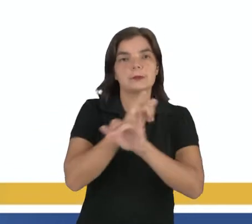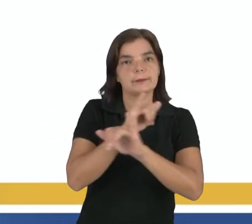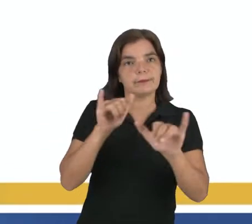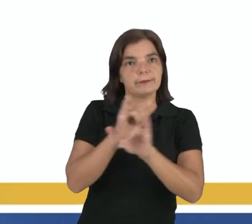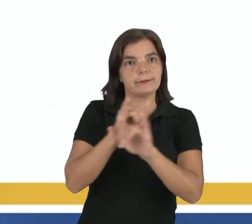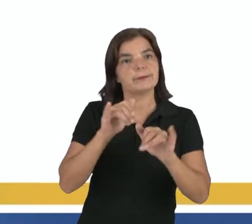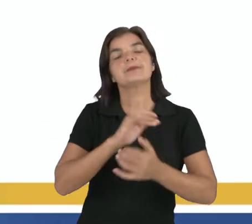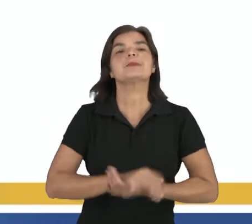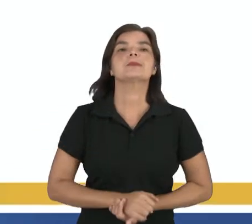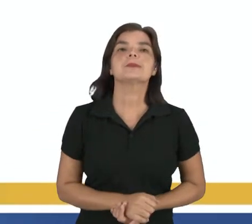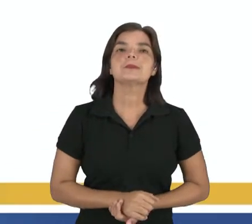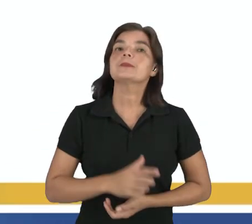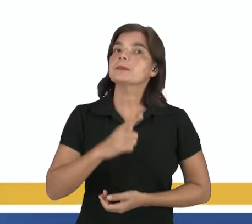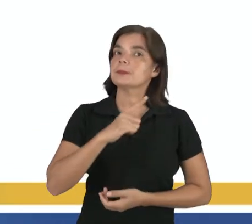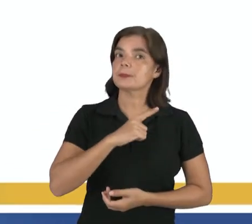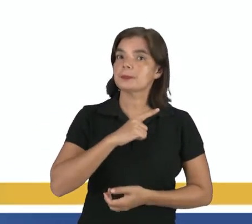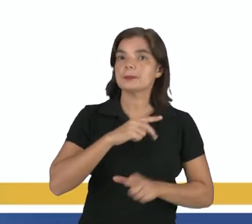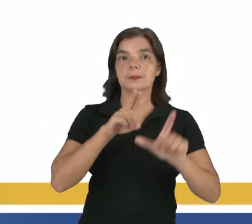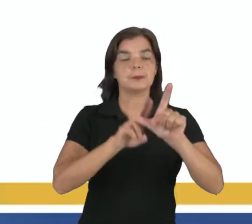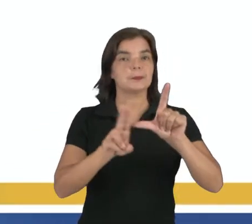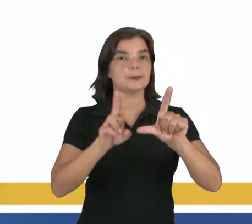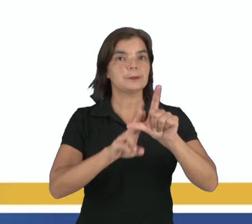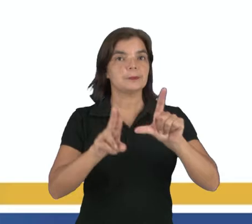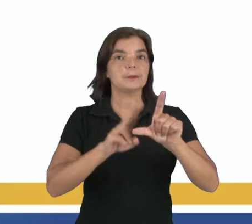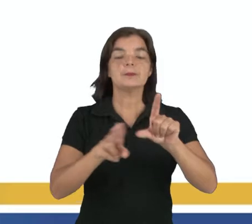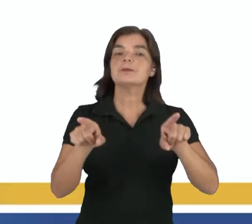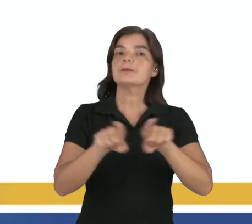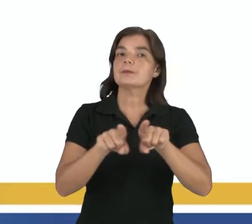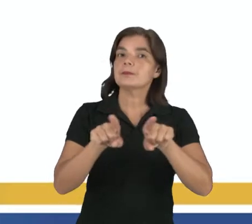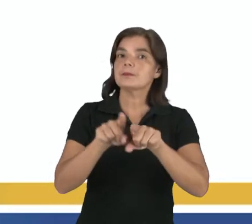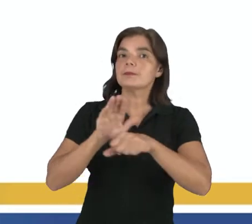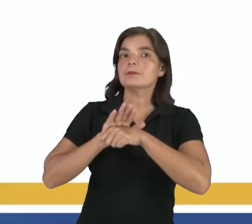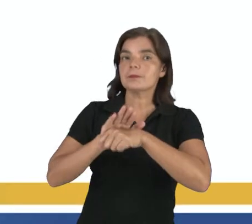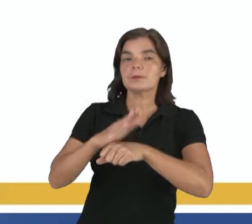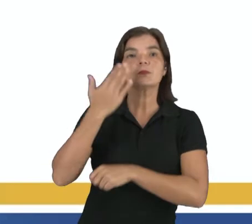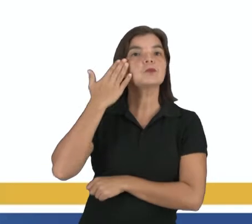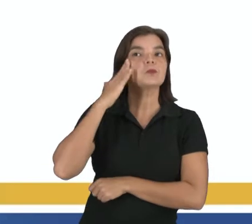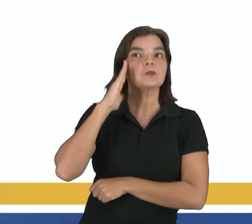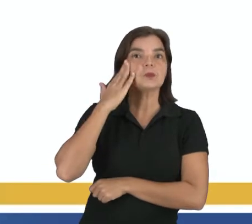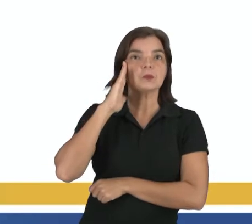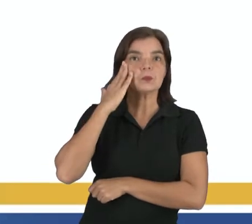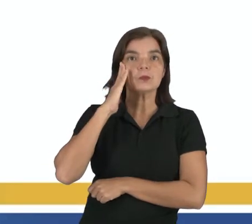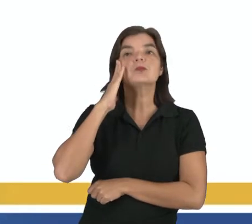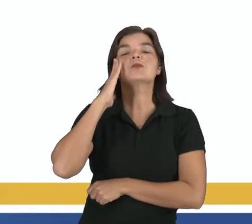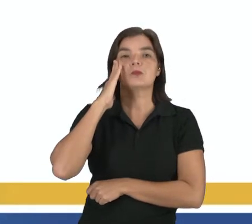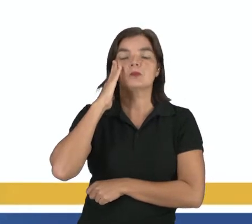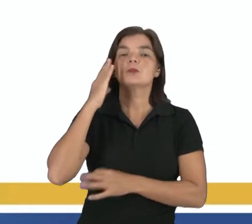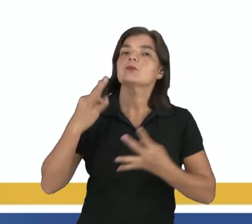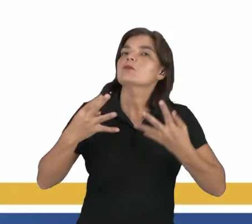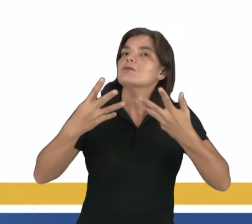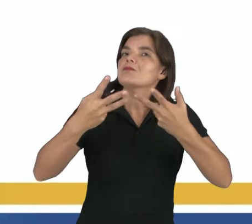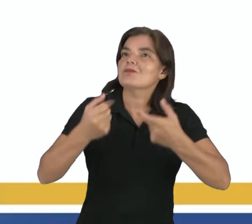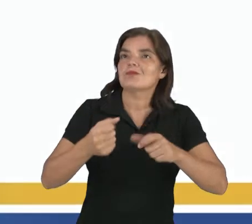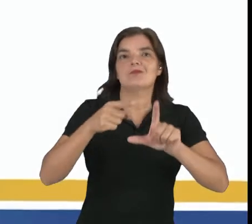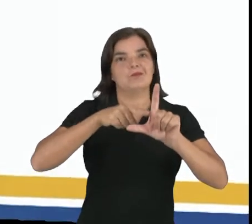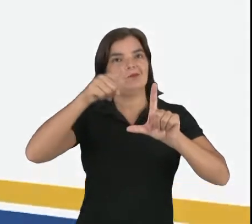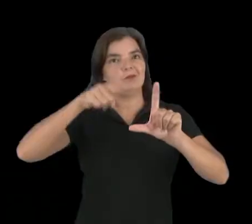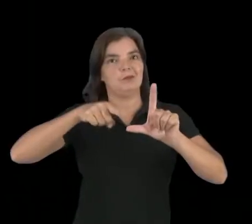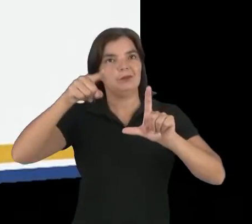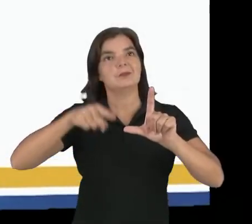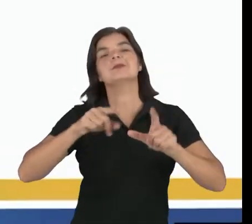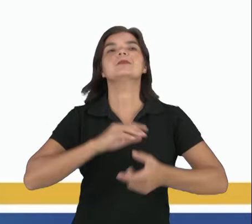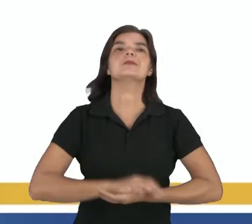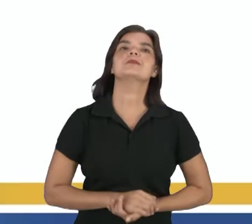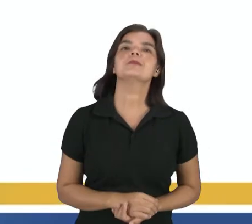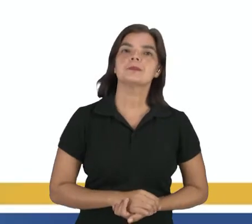dado. E aí nós temos a legenda que também auxilia na interpretação de todo o gráfico.